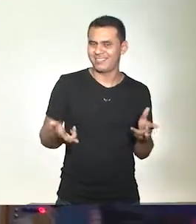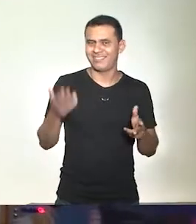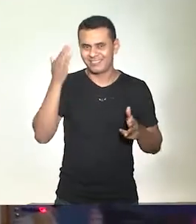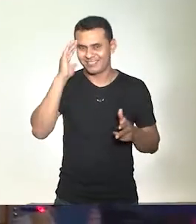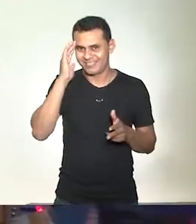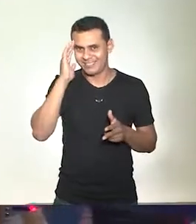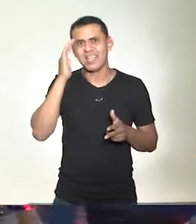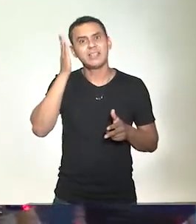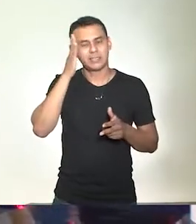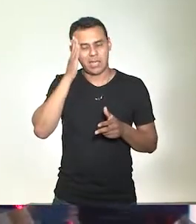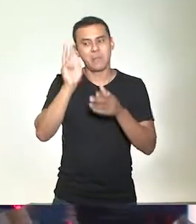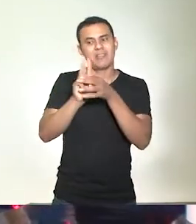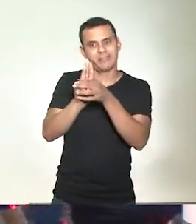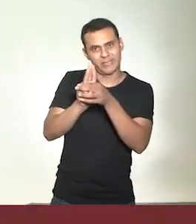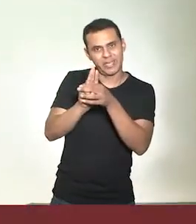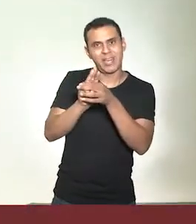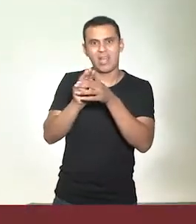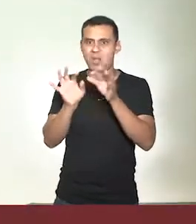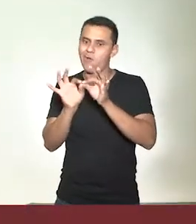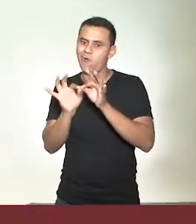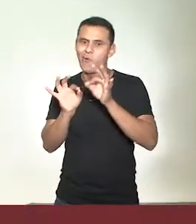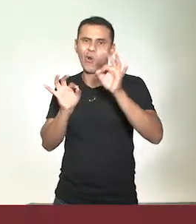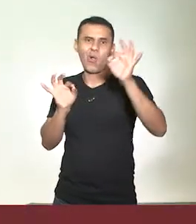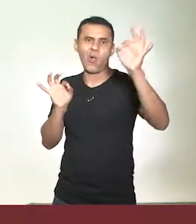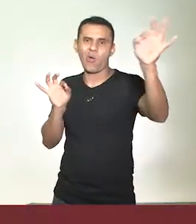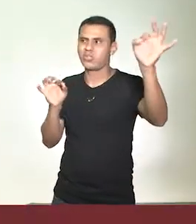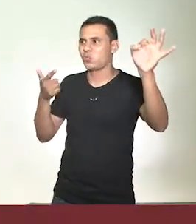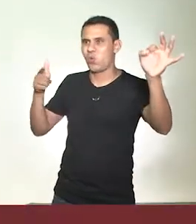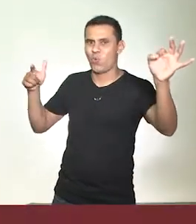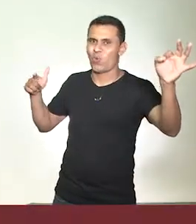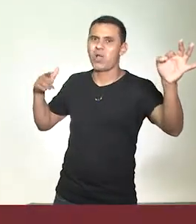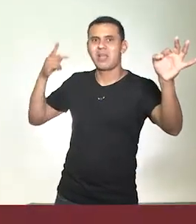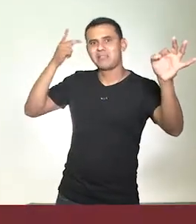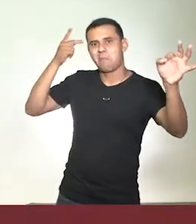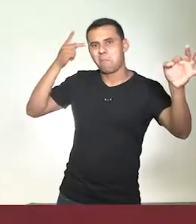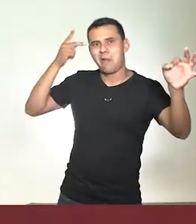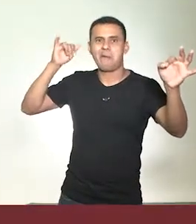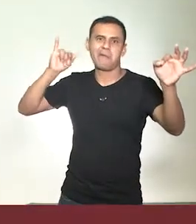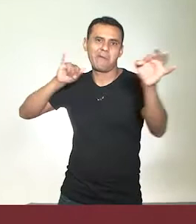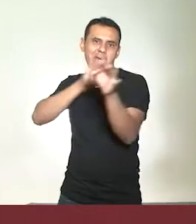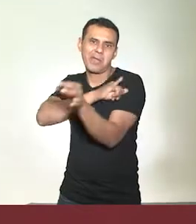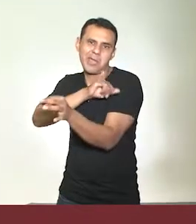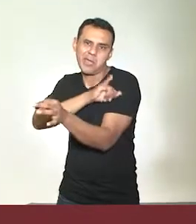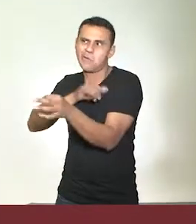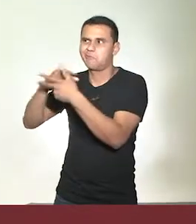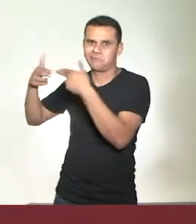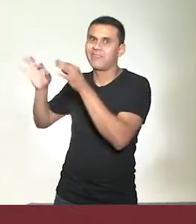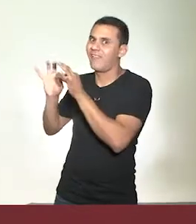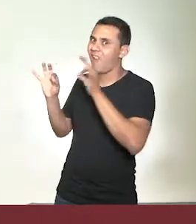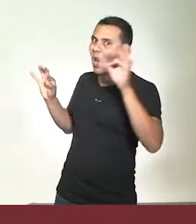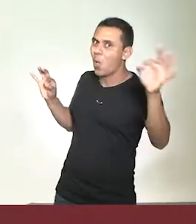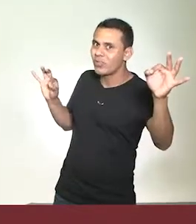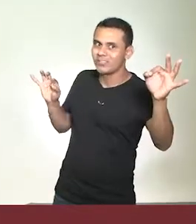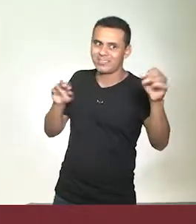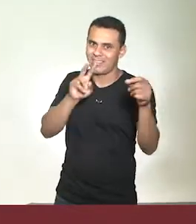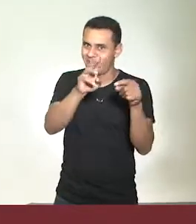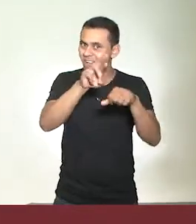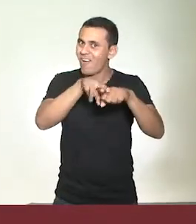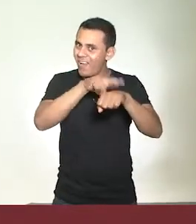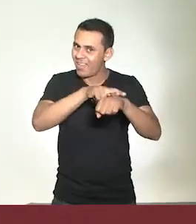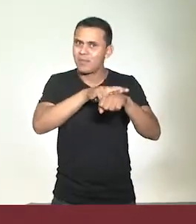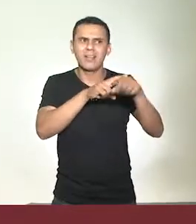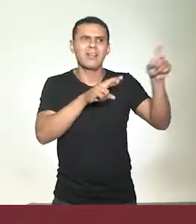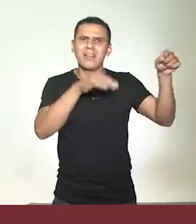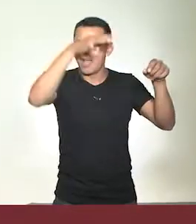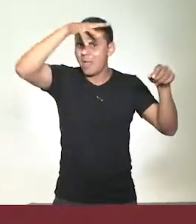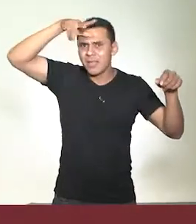periférica a gente tem que entender isso né Ela é distante dos outros centros ela é fronteiriça está